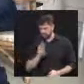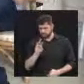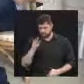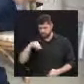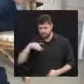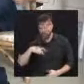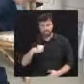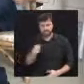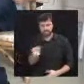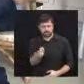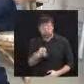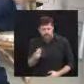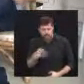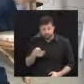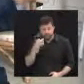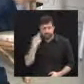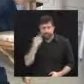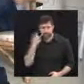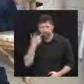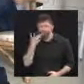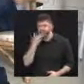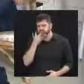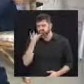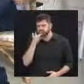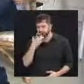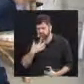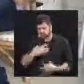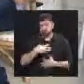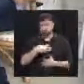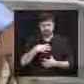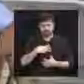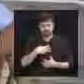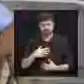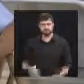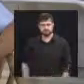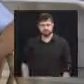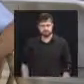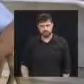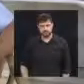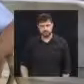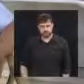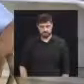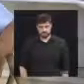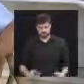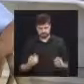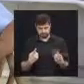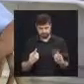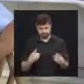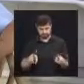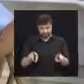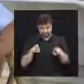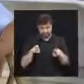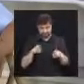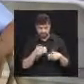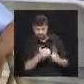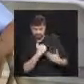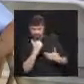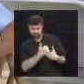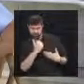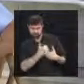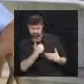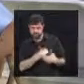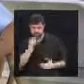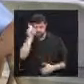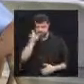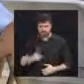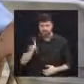rim, eu vou sentir o gosto do peixe que me tonifica o rim, e assim consecutivamente. Aí, seguindo essa dica que o senhor está dando, a pessoa vai